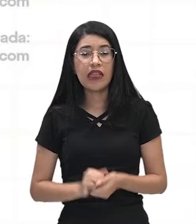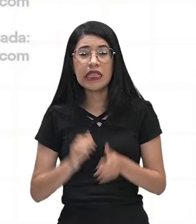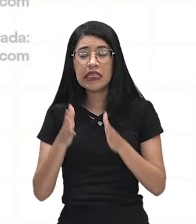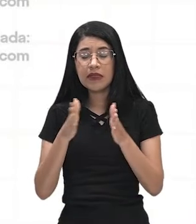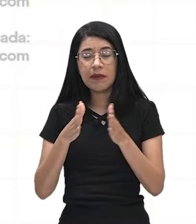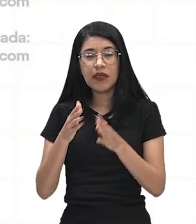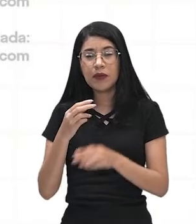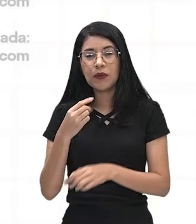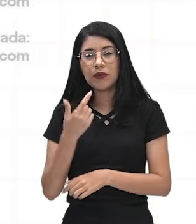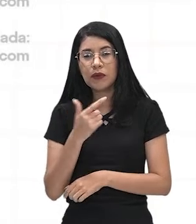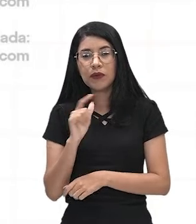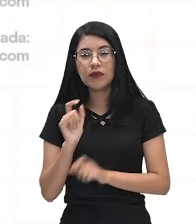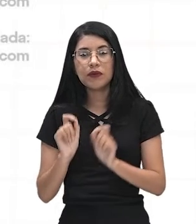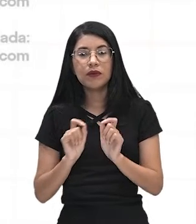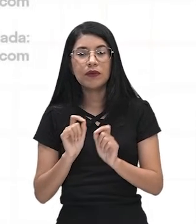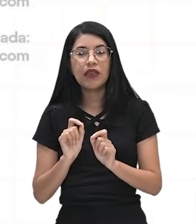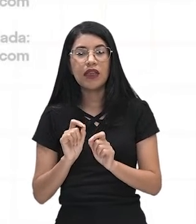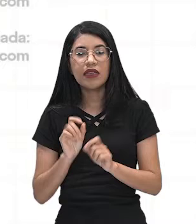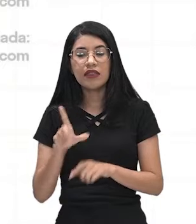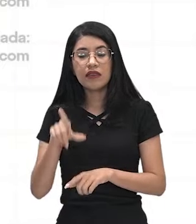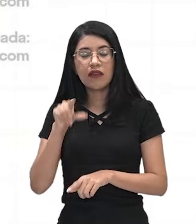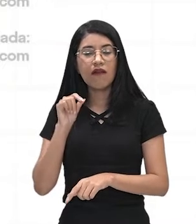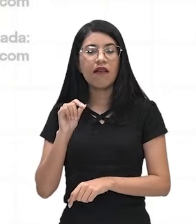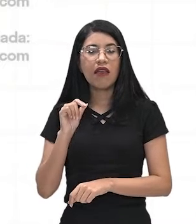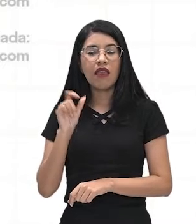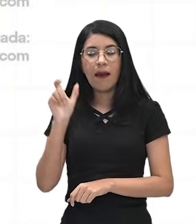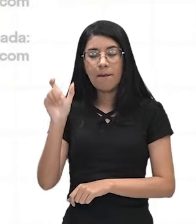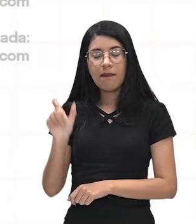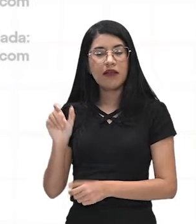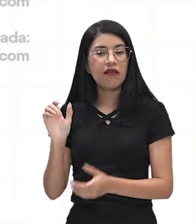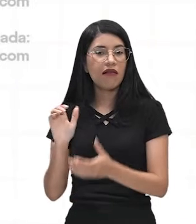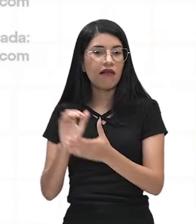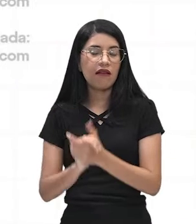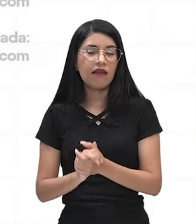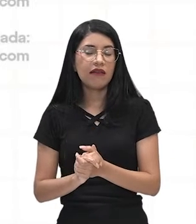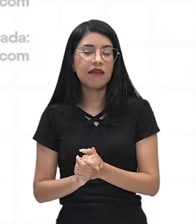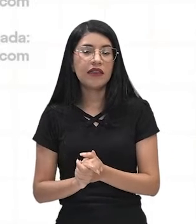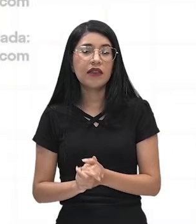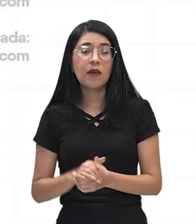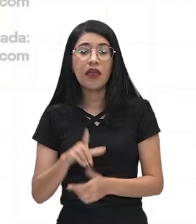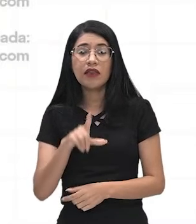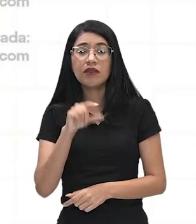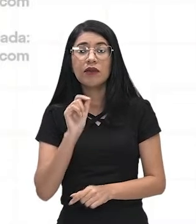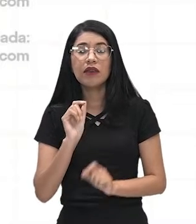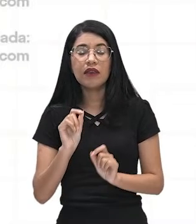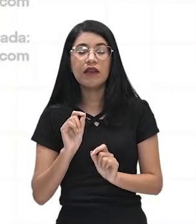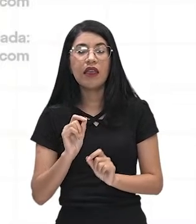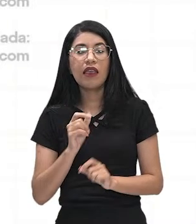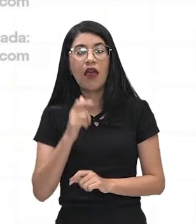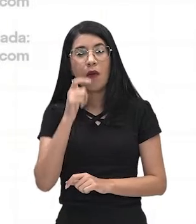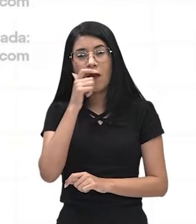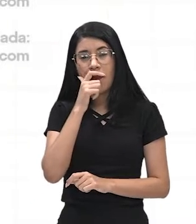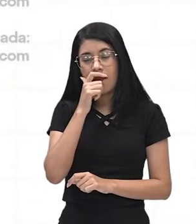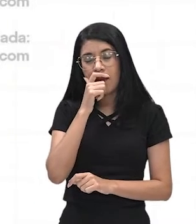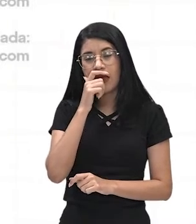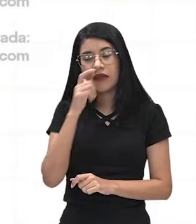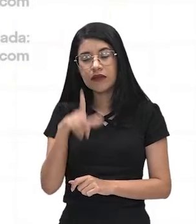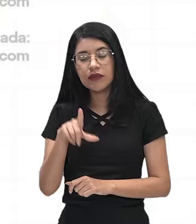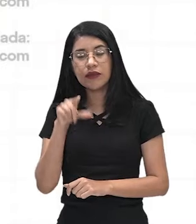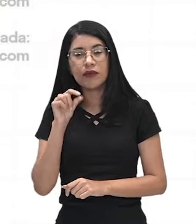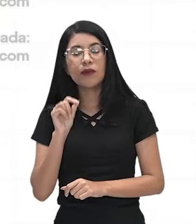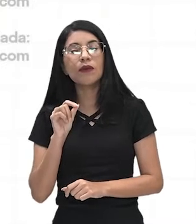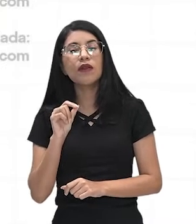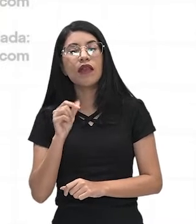das vezes poder de escolha com quem ia se casar. Geralmente, quem escolhia isso eram seus pais, que arrumavam